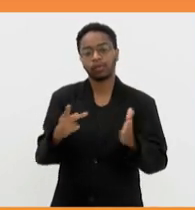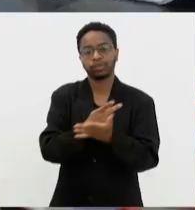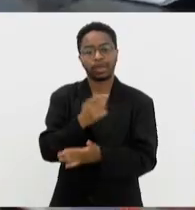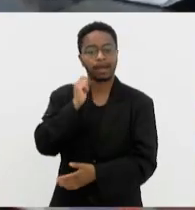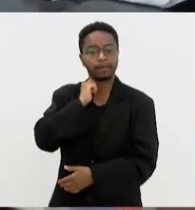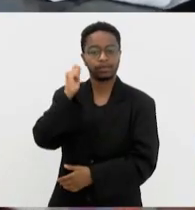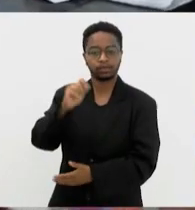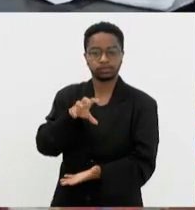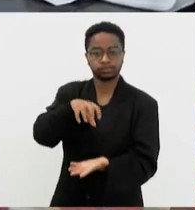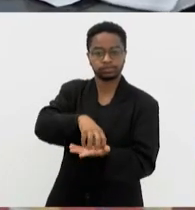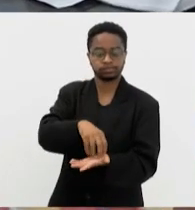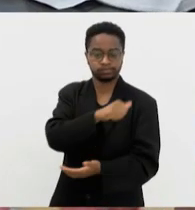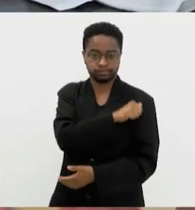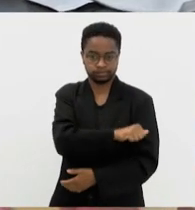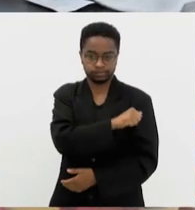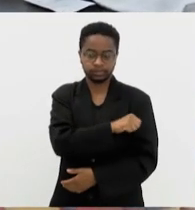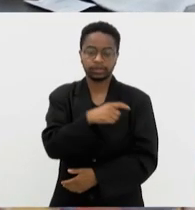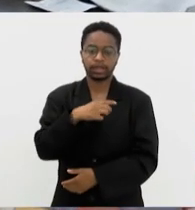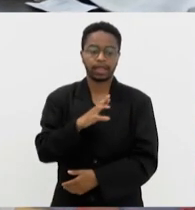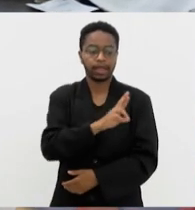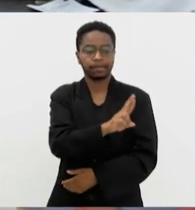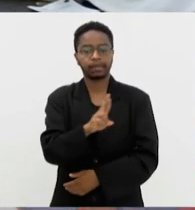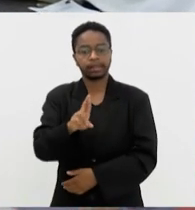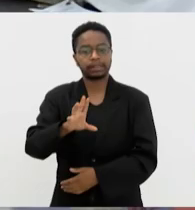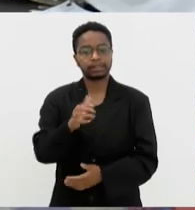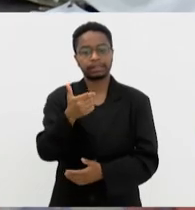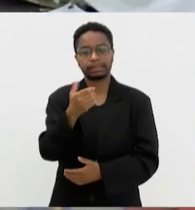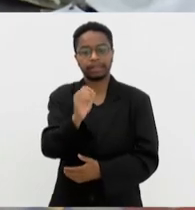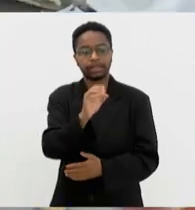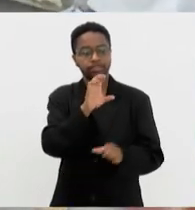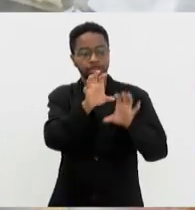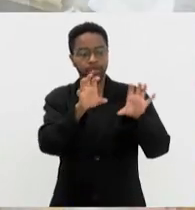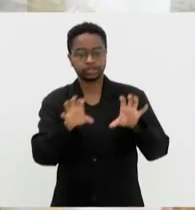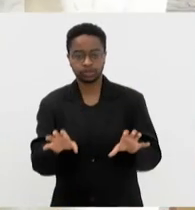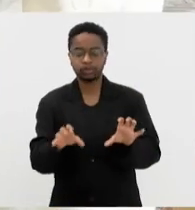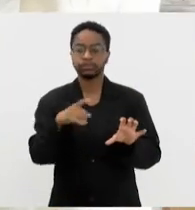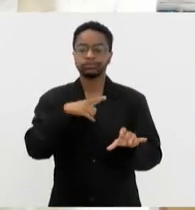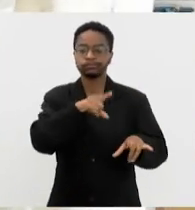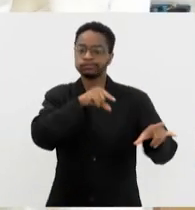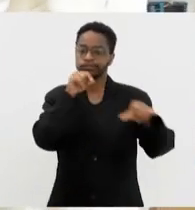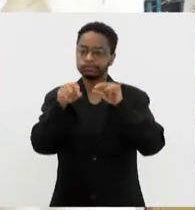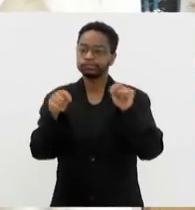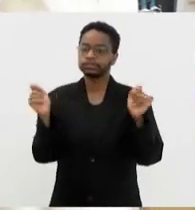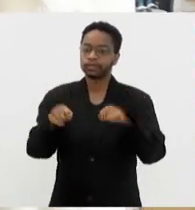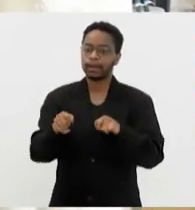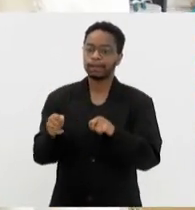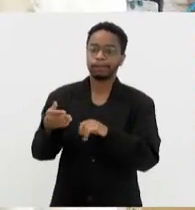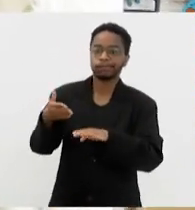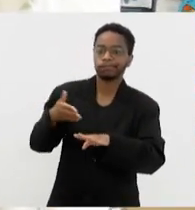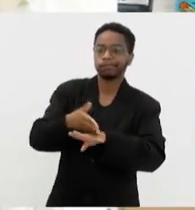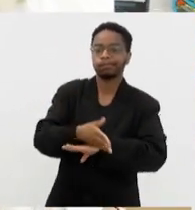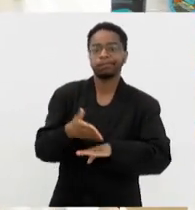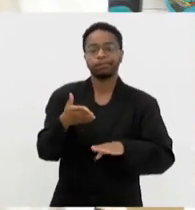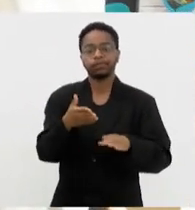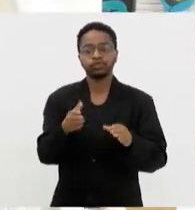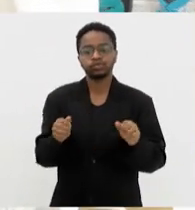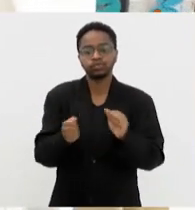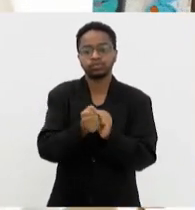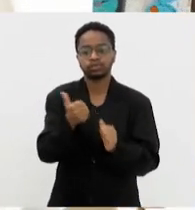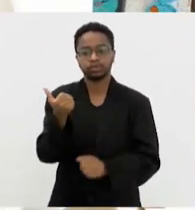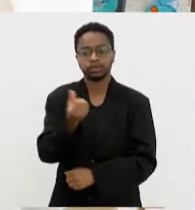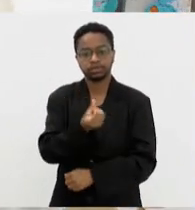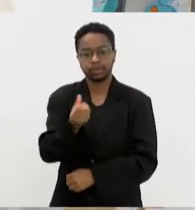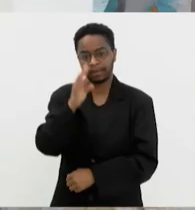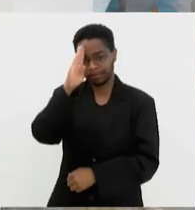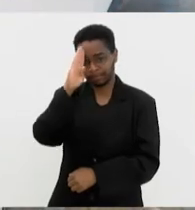Rio. Representantes das 10 regiões do estado serão escolhidos para compor a programação da 16ª edição da